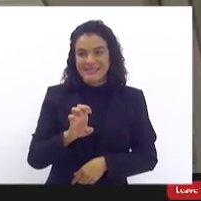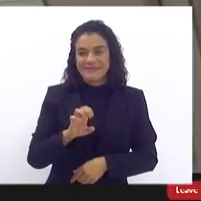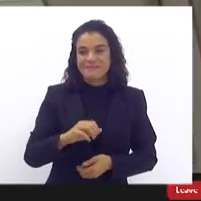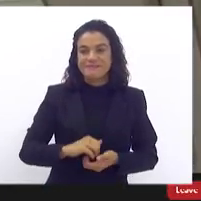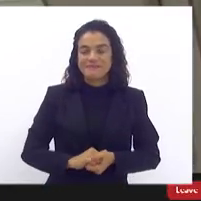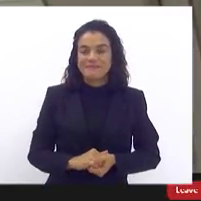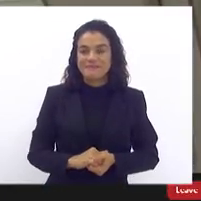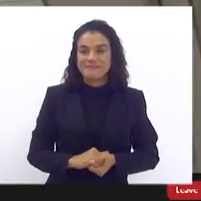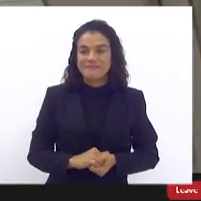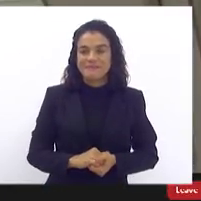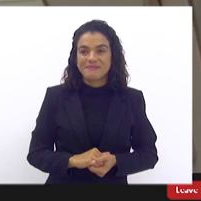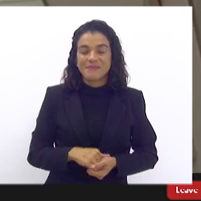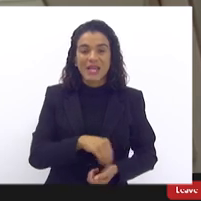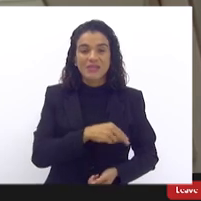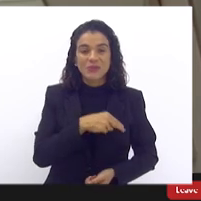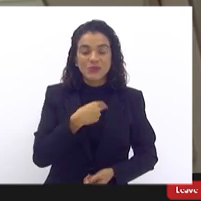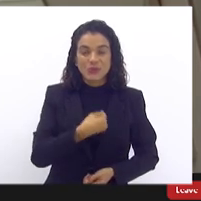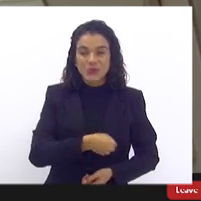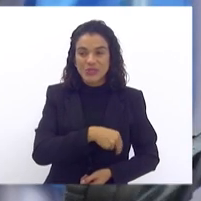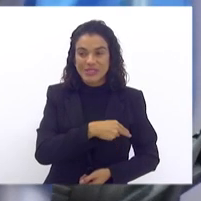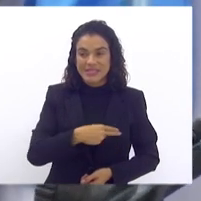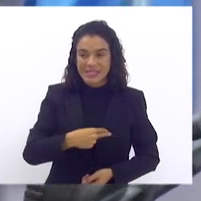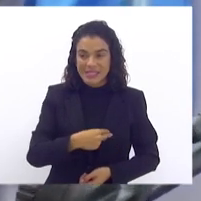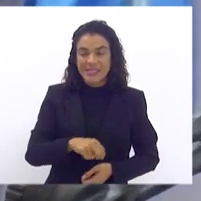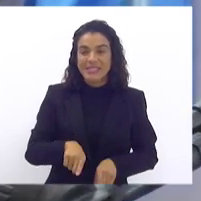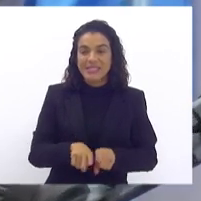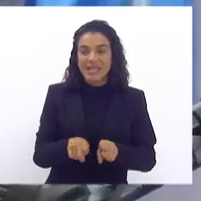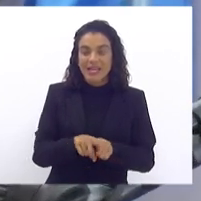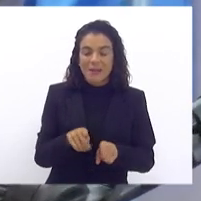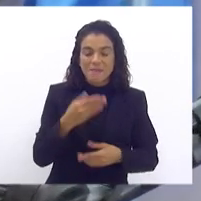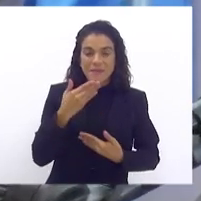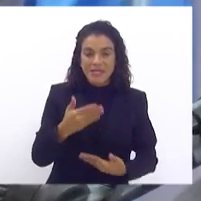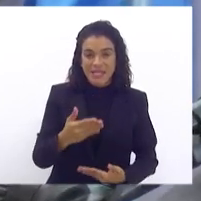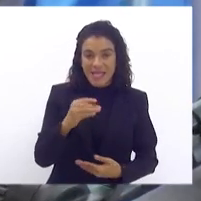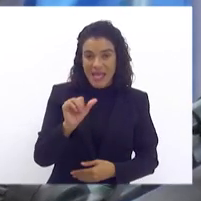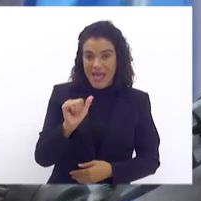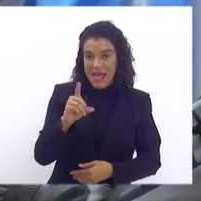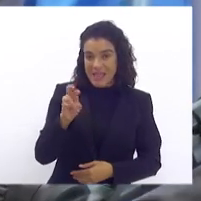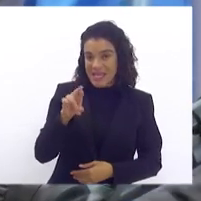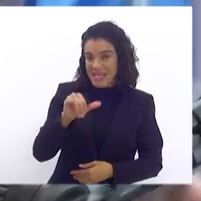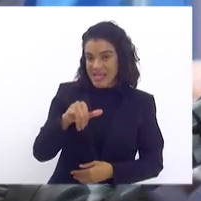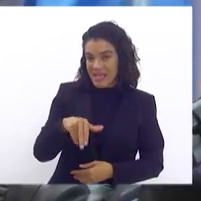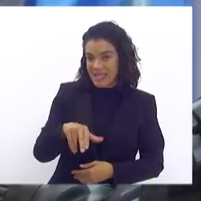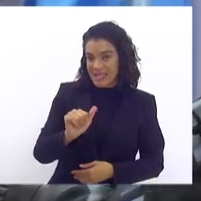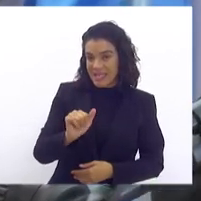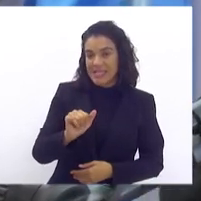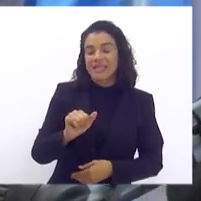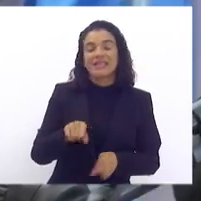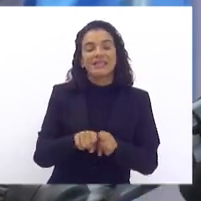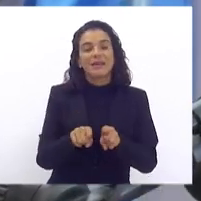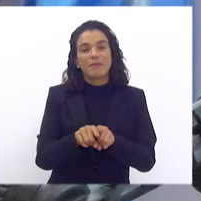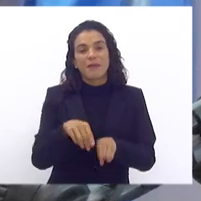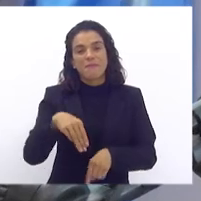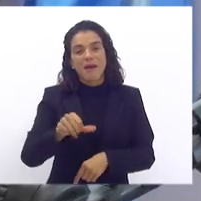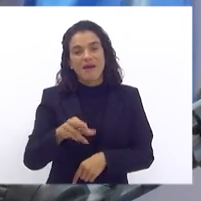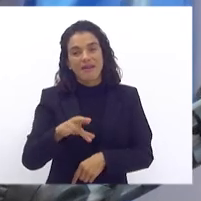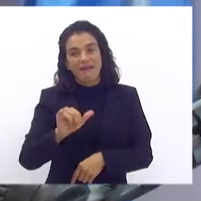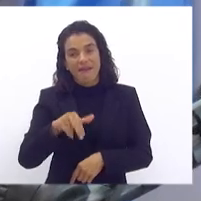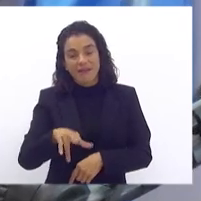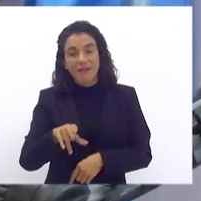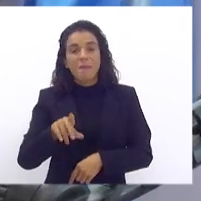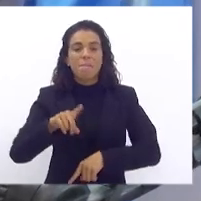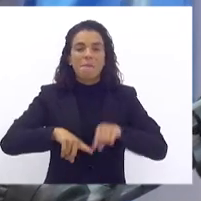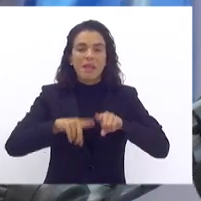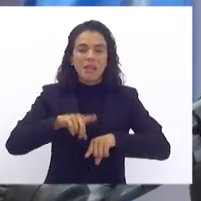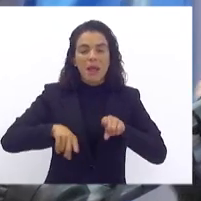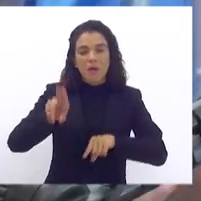E pedir à doutora Adriana e à doutora Mariana que disponibilizem o material que foi